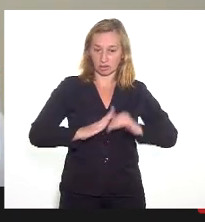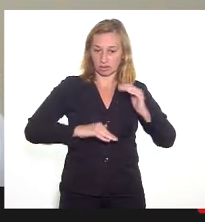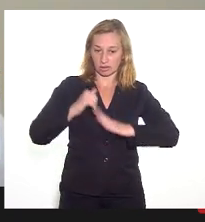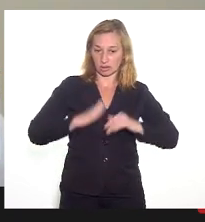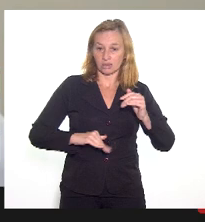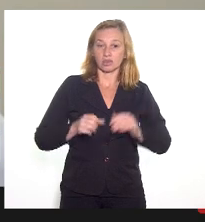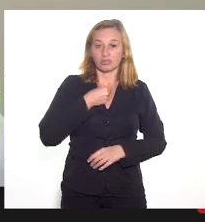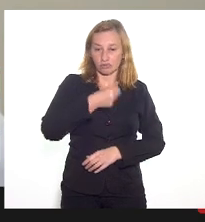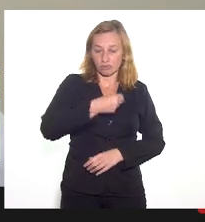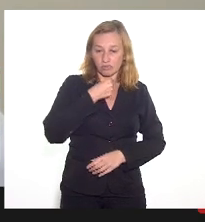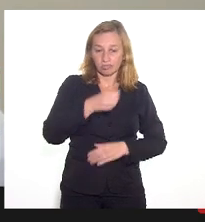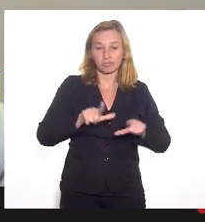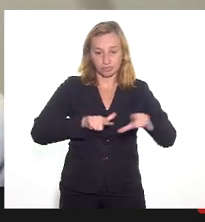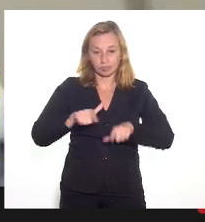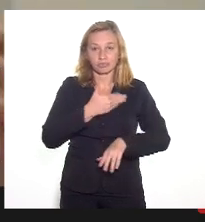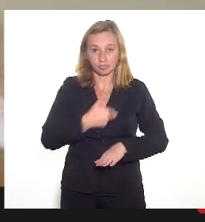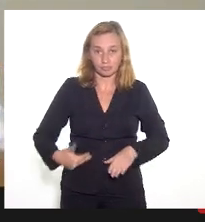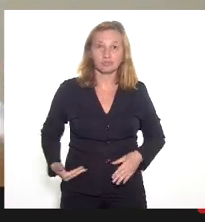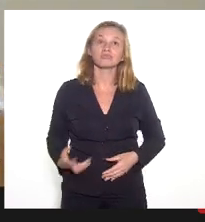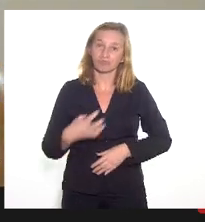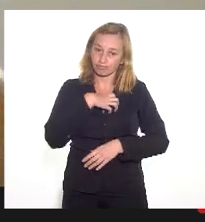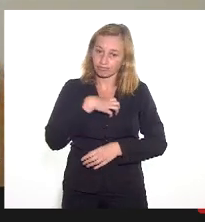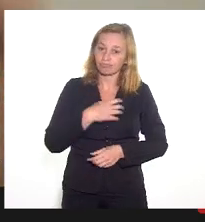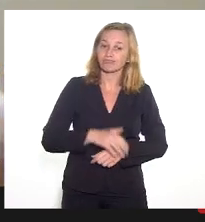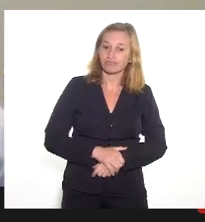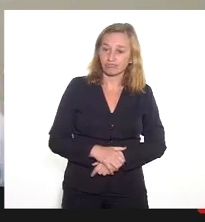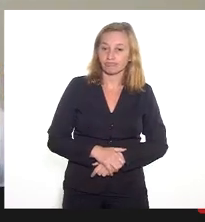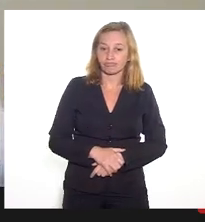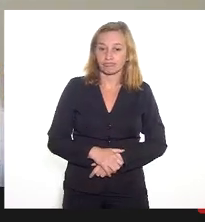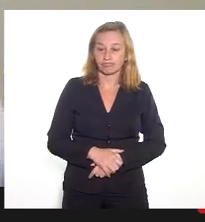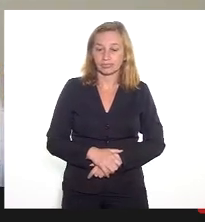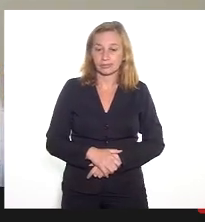jornalistas no âmbito do serviço público, né? E, nesse sentido, isso está aqui